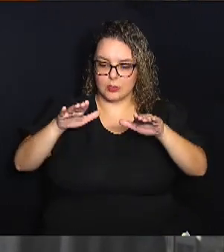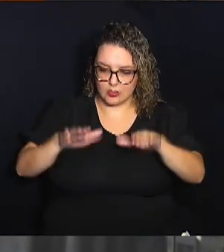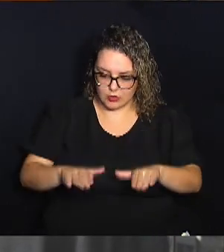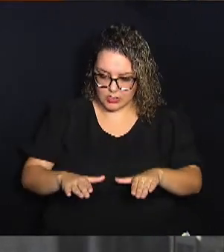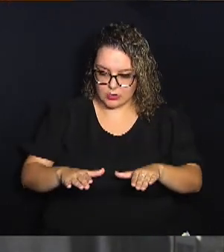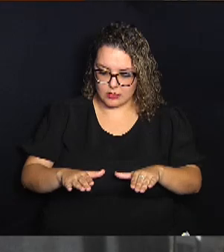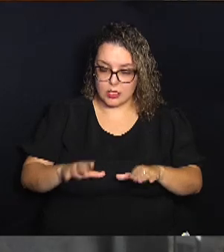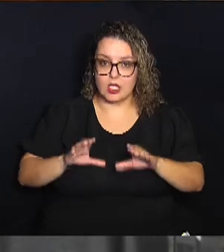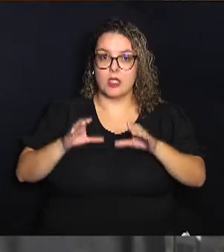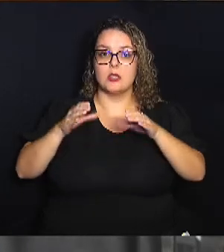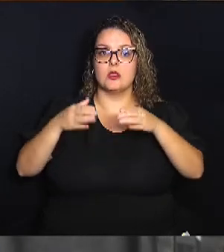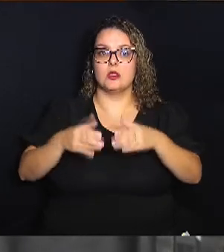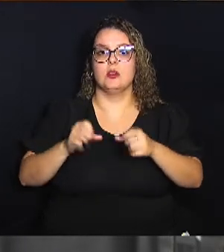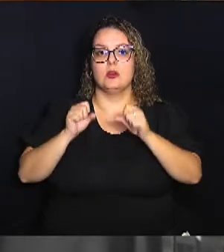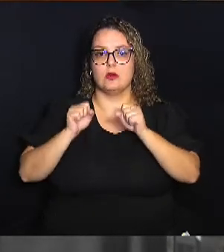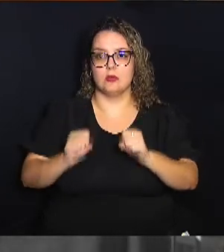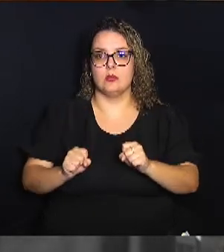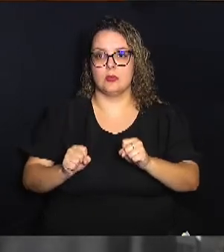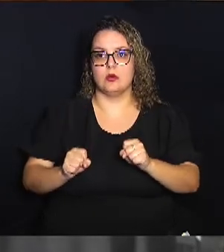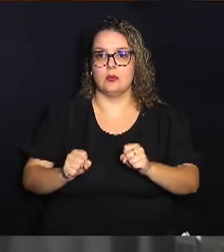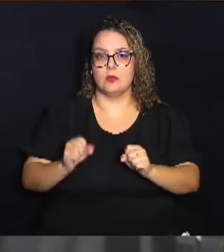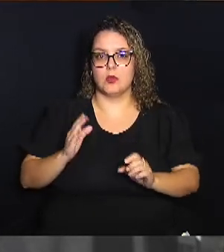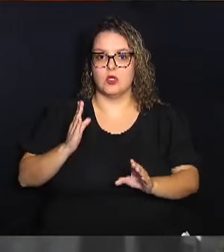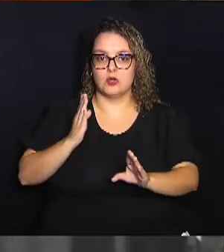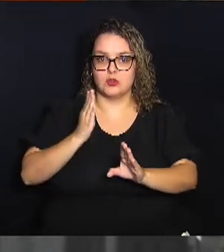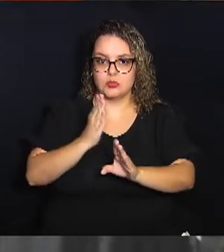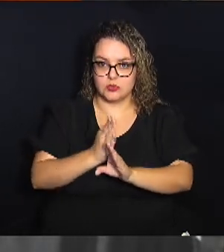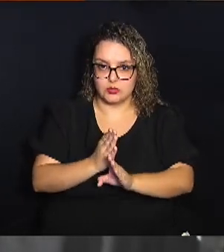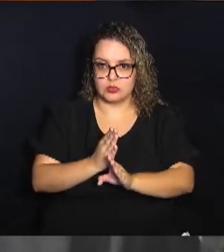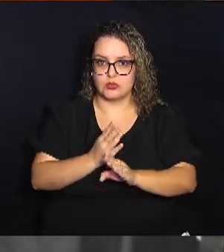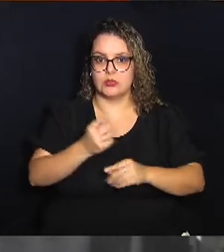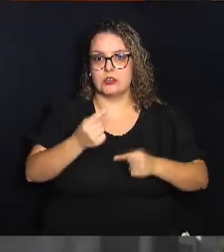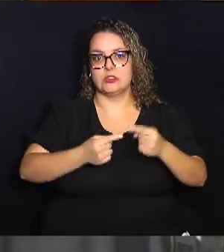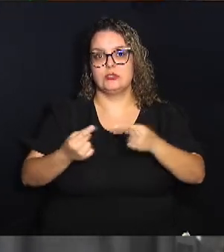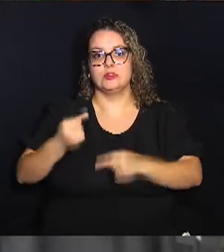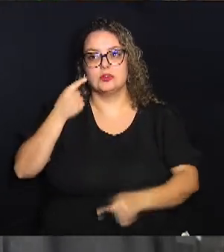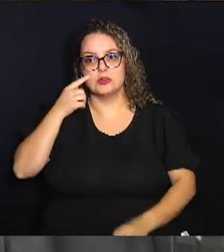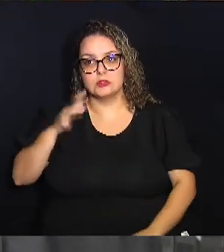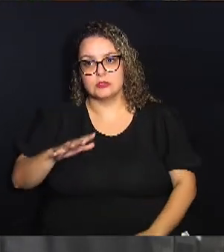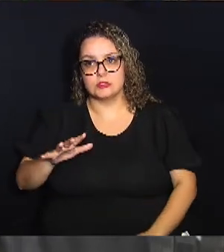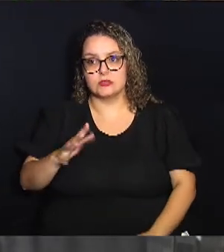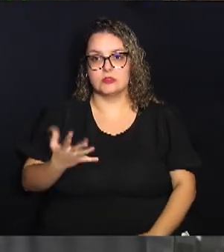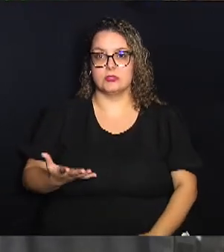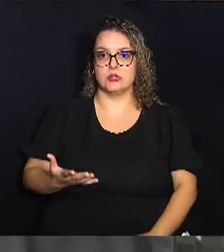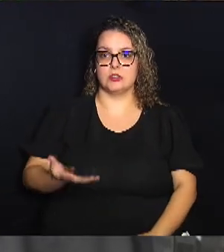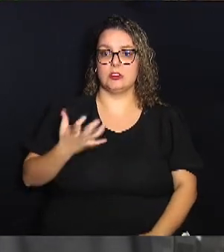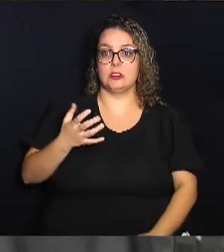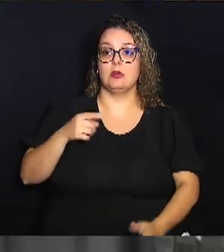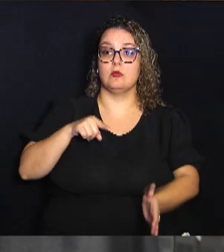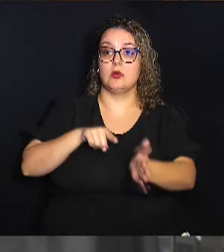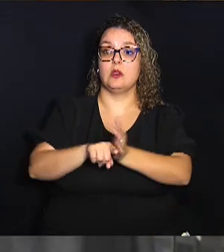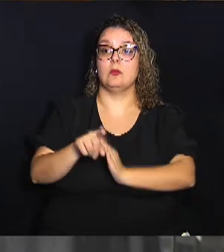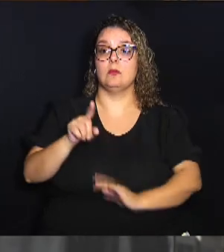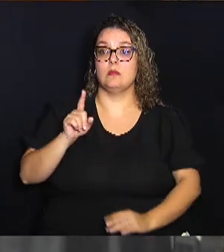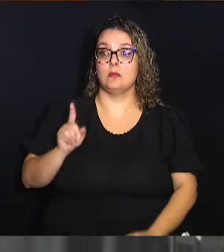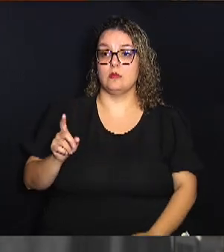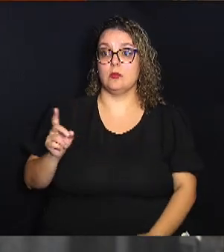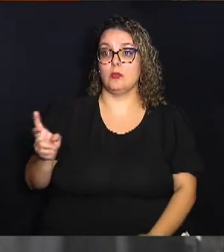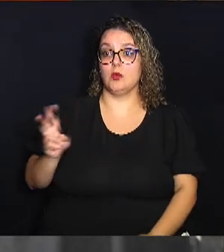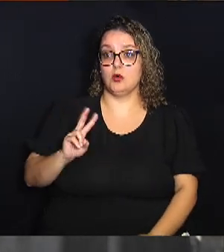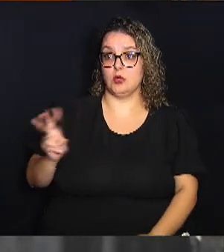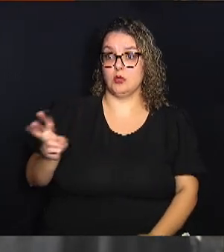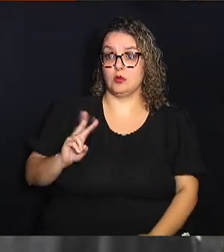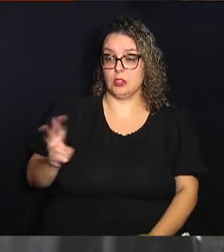a equipe possa se encontrar, discutir ideias? Então, eu queria que você fizesse essa pergunta para